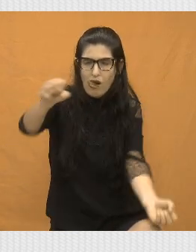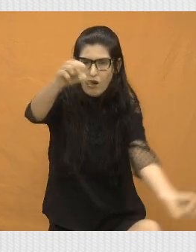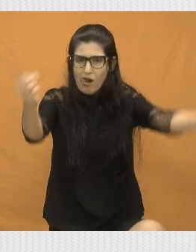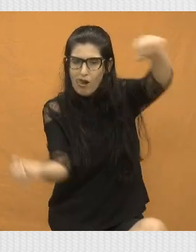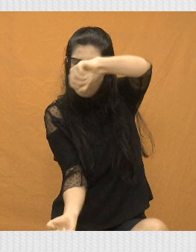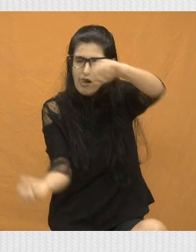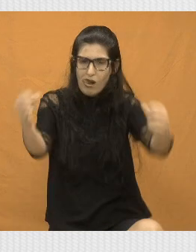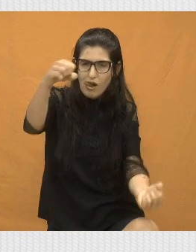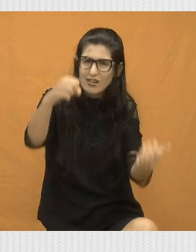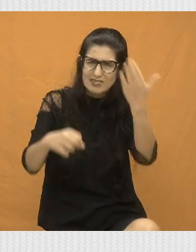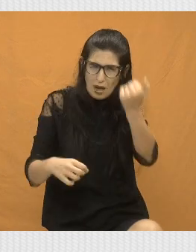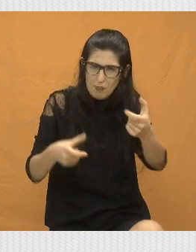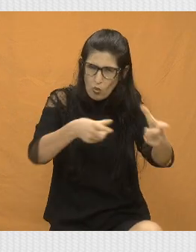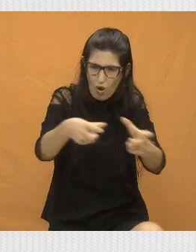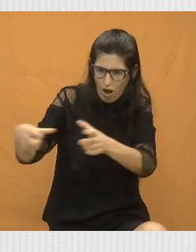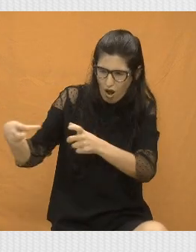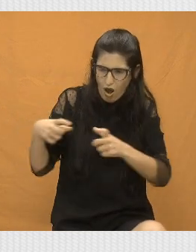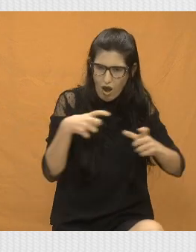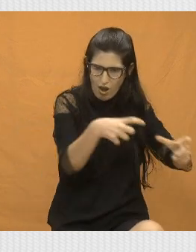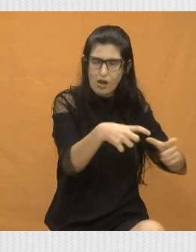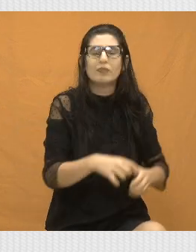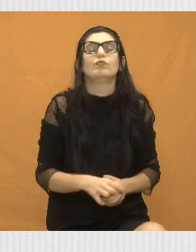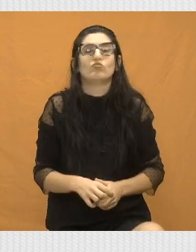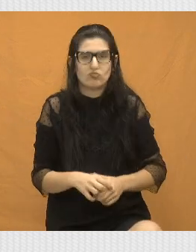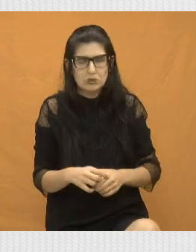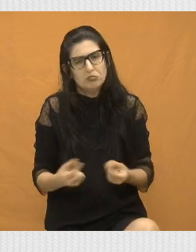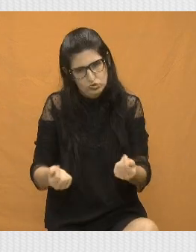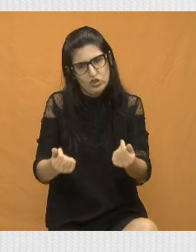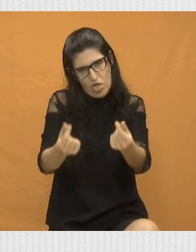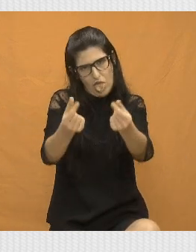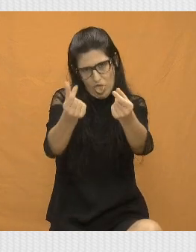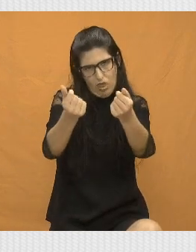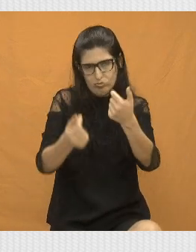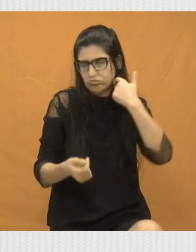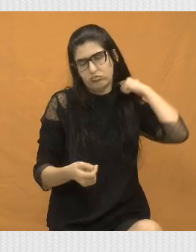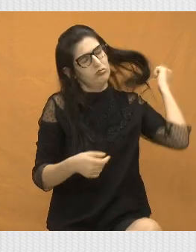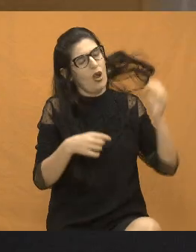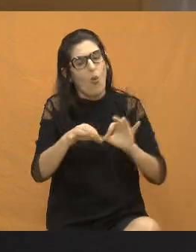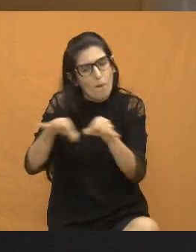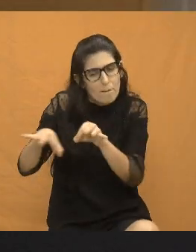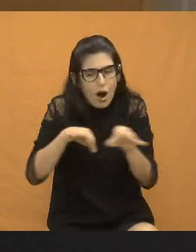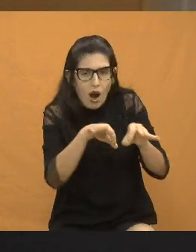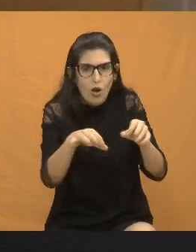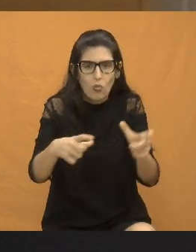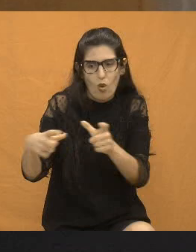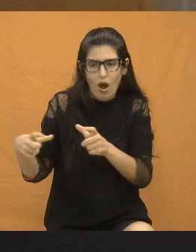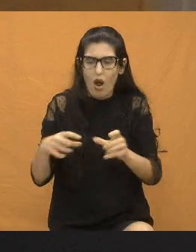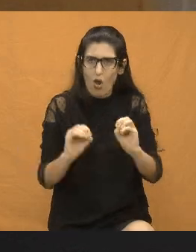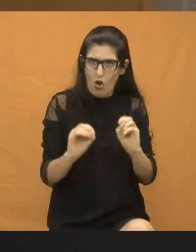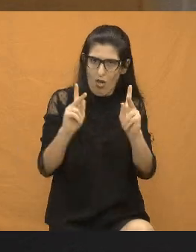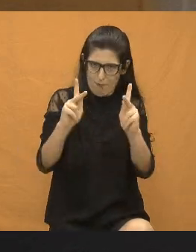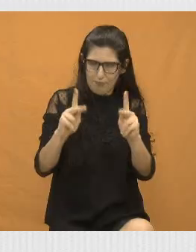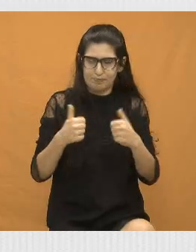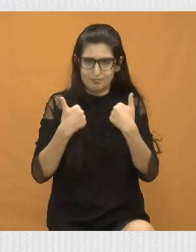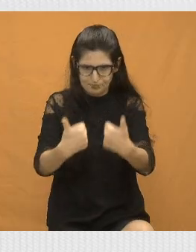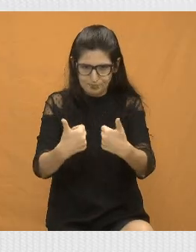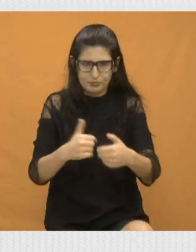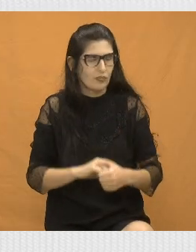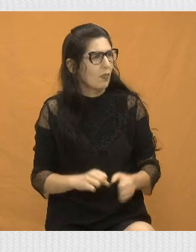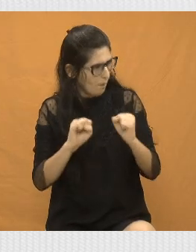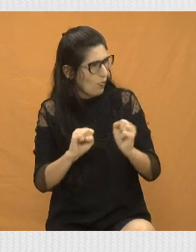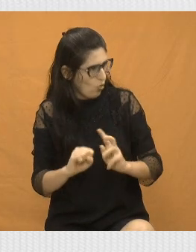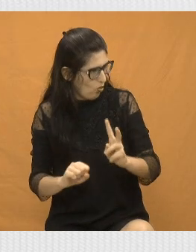que entrou. De áreas institucionais. Receita de áreas institucionais, ok? Pode